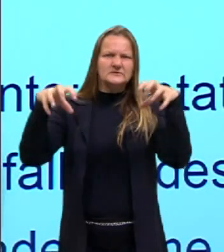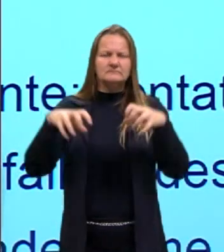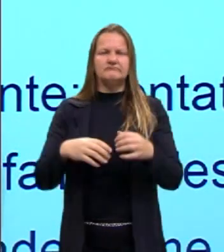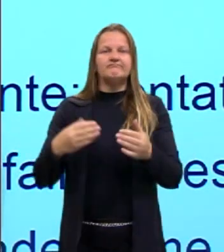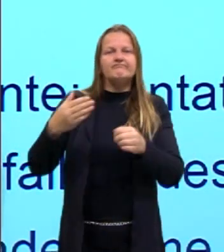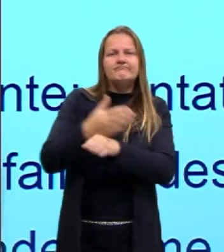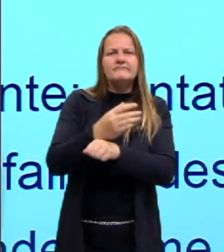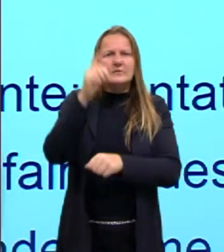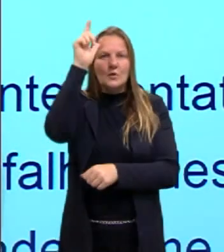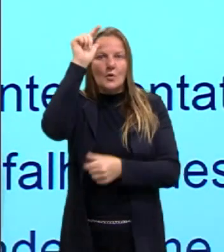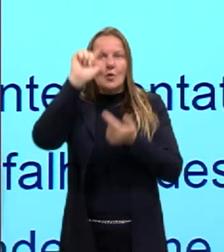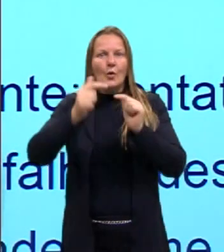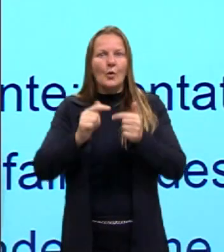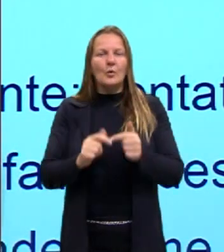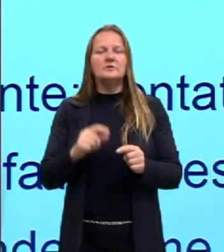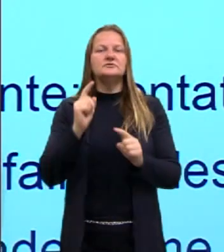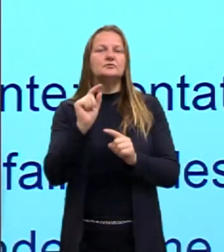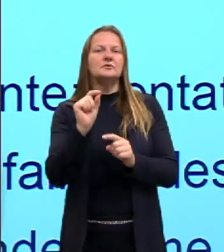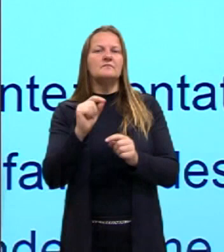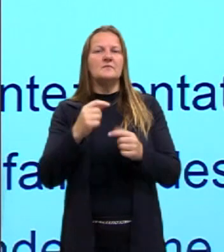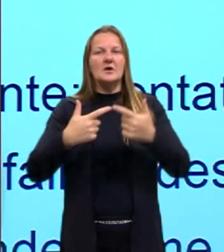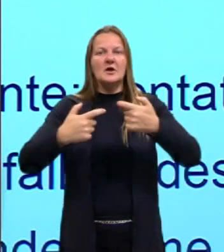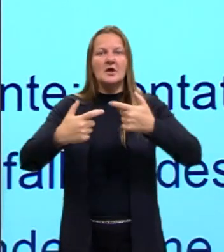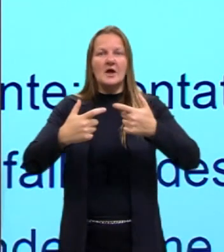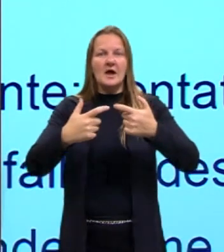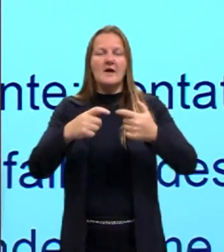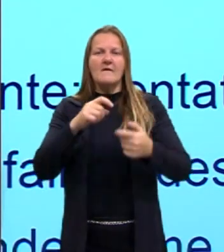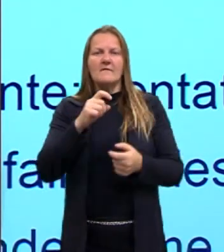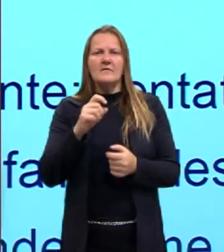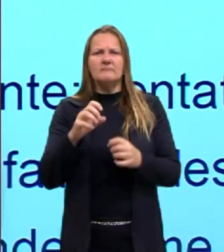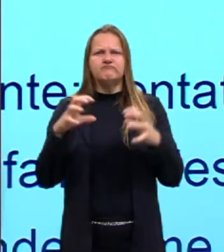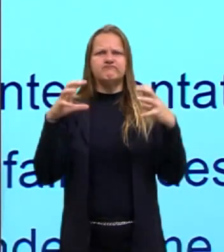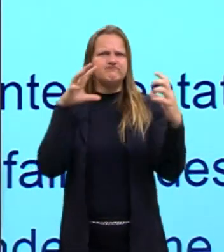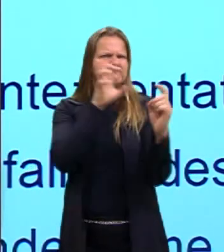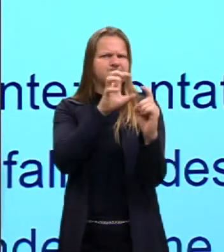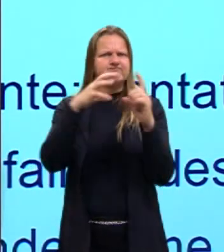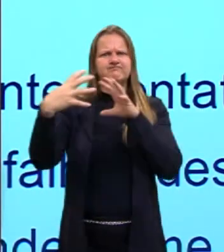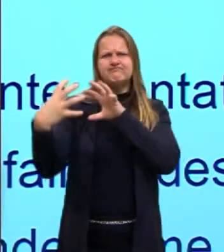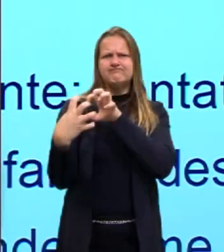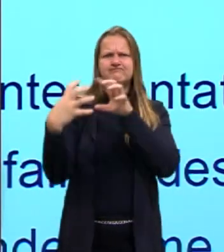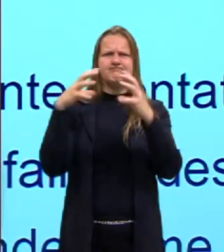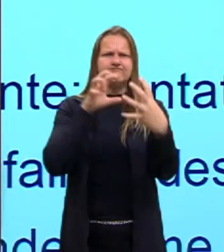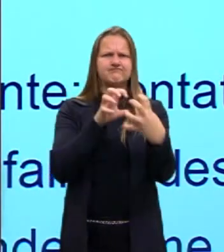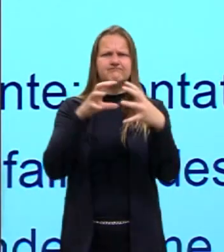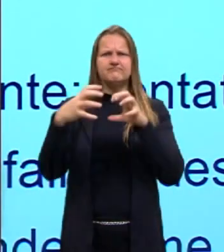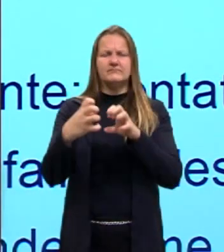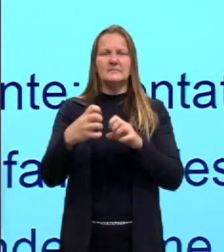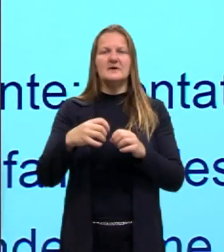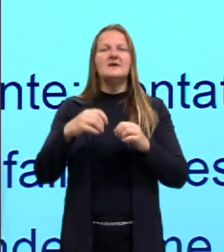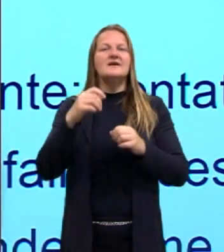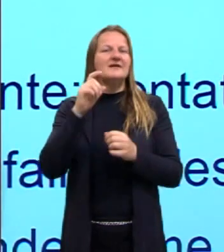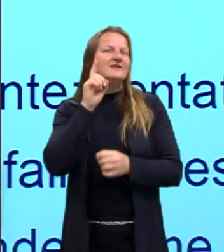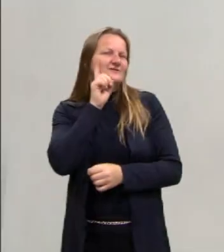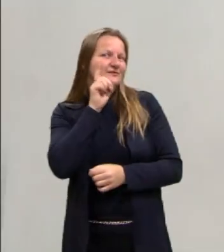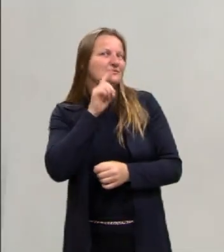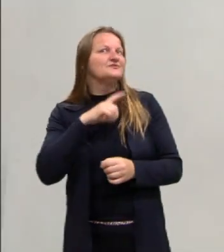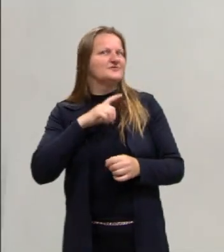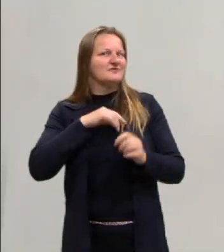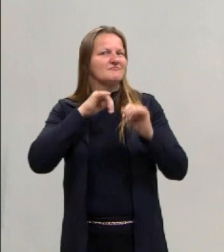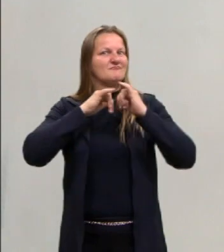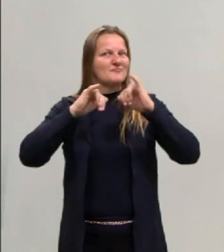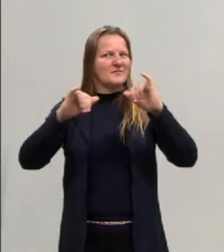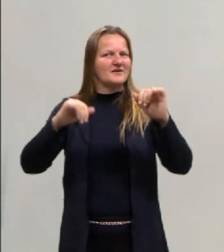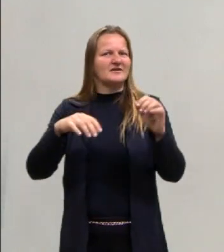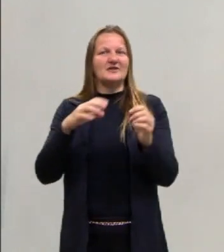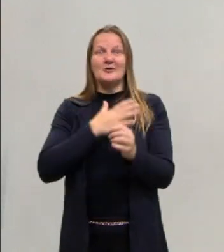naquela lógica que a gente já falou um pouquinho na aula sobre guerra fria né dessas propagandas a gente sabe que os Estados Unidos tinha propagandas anticonistas que